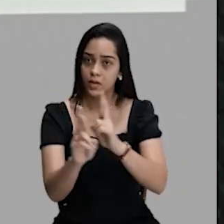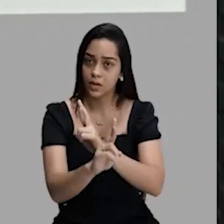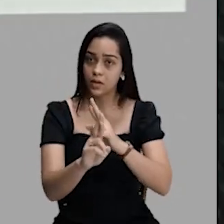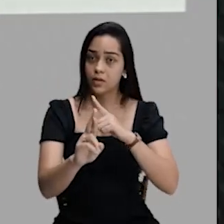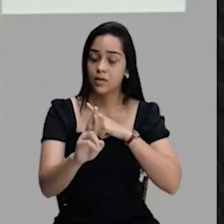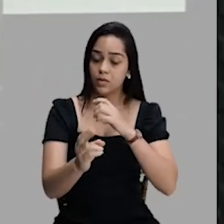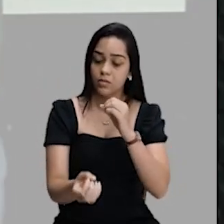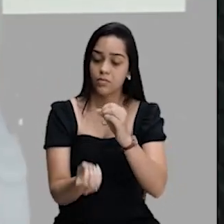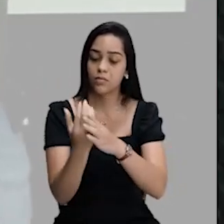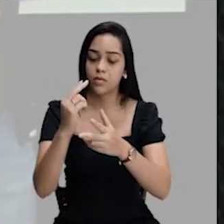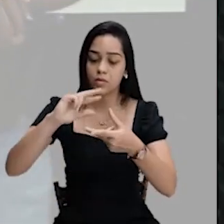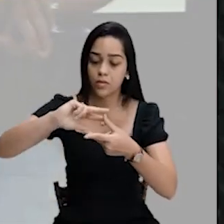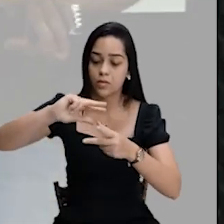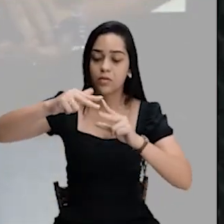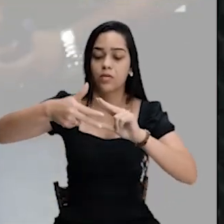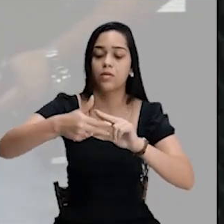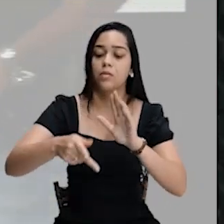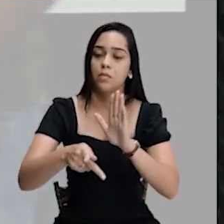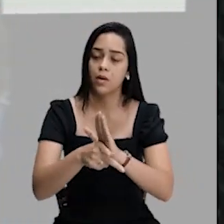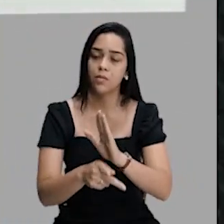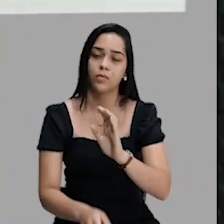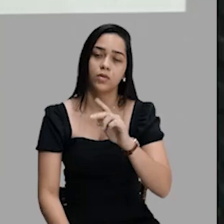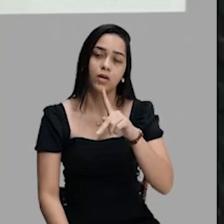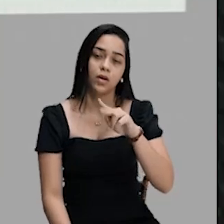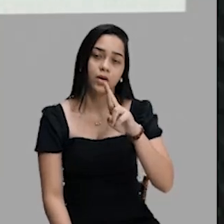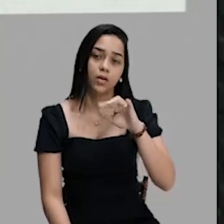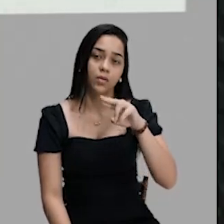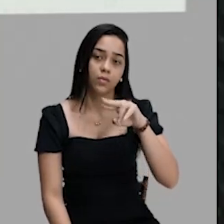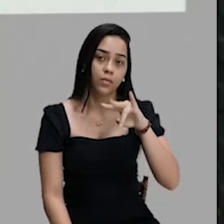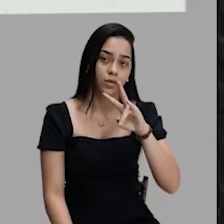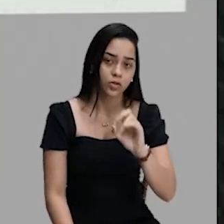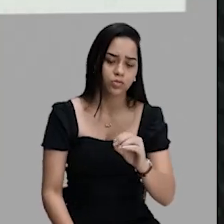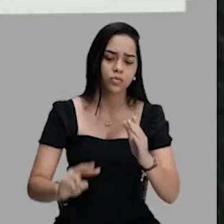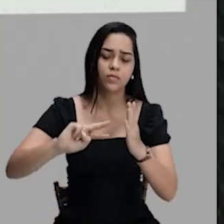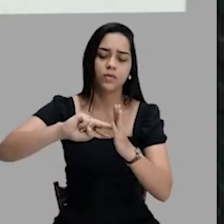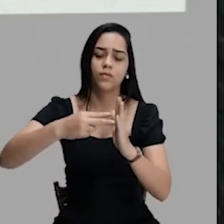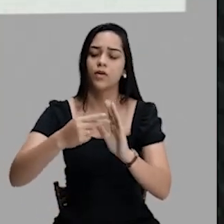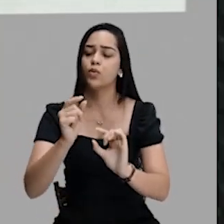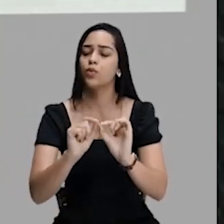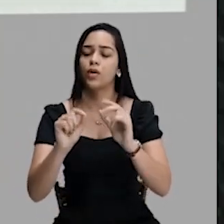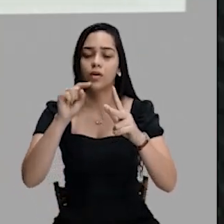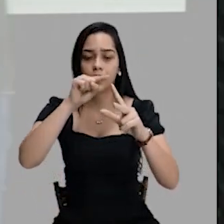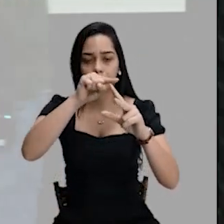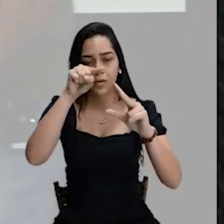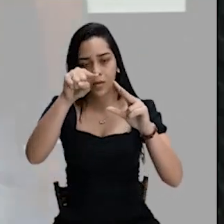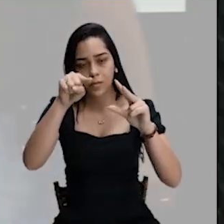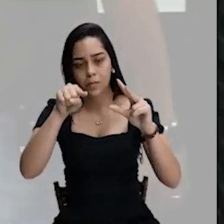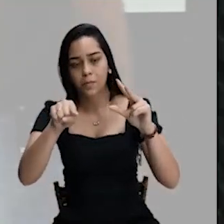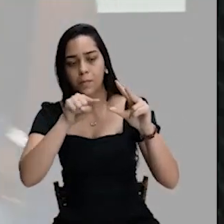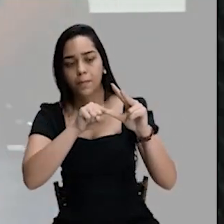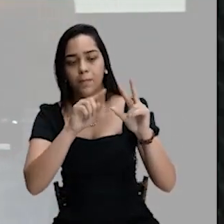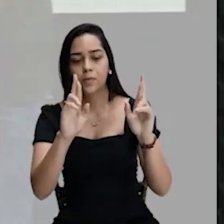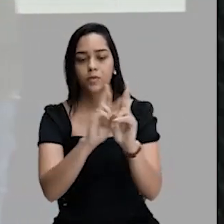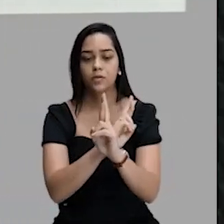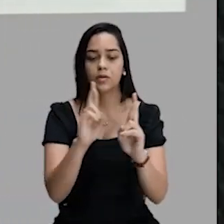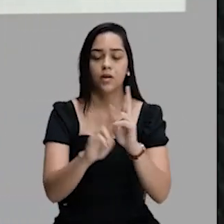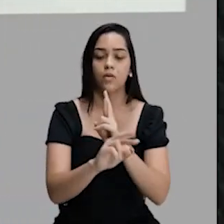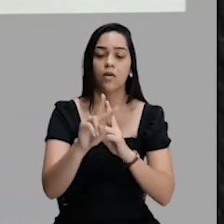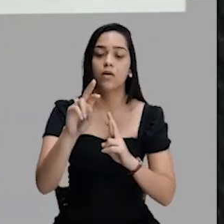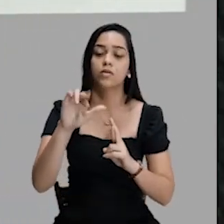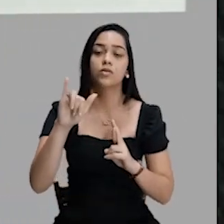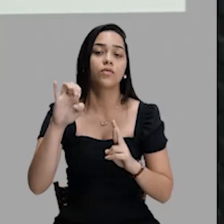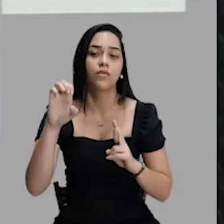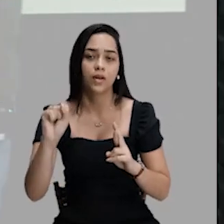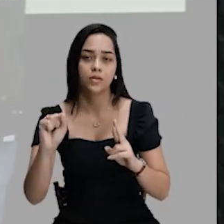compõem o poliedro aos entes primitivos. Sim, beleza. Então, quer dizer que o ponto é associada aos vértices e à reta.